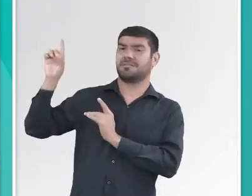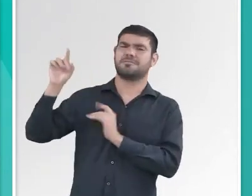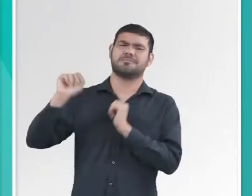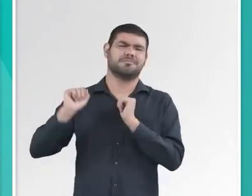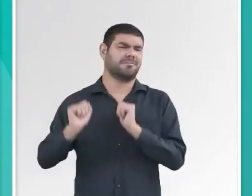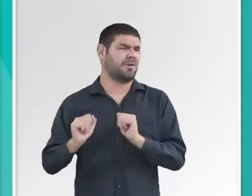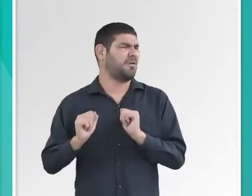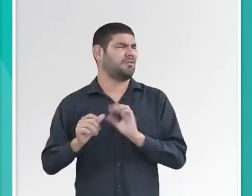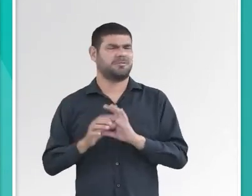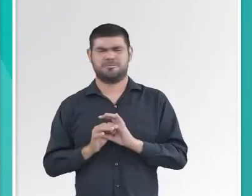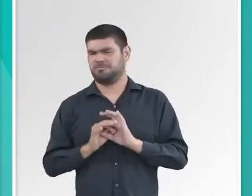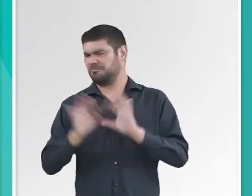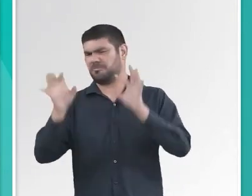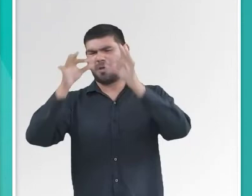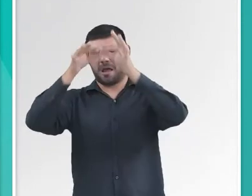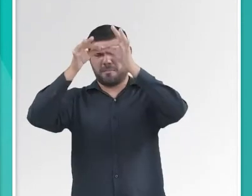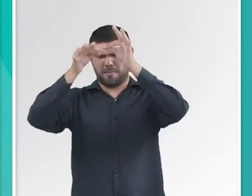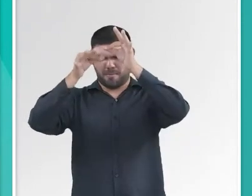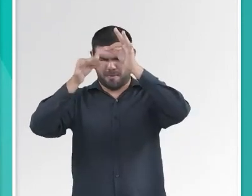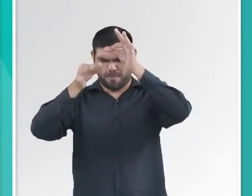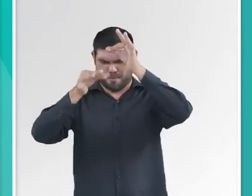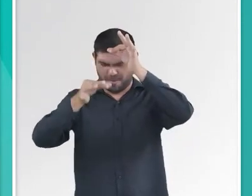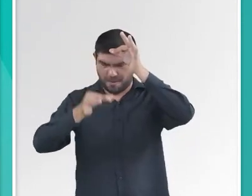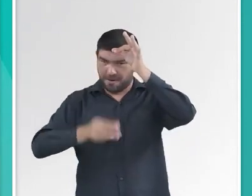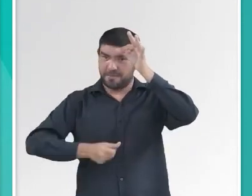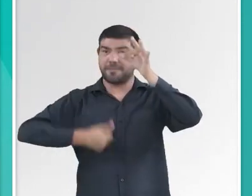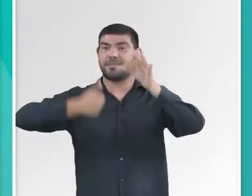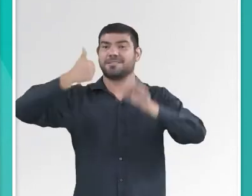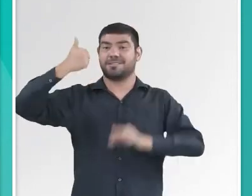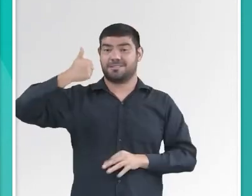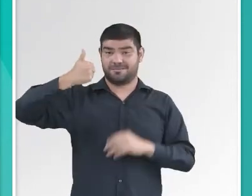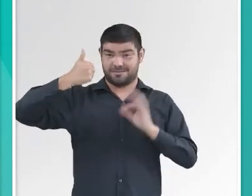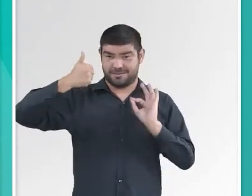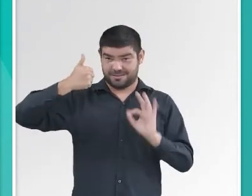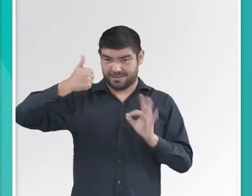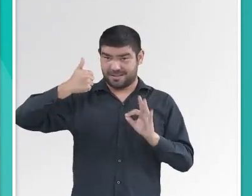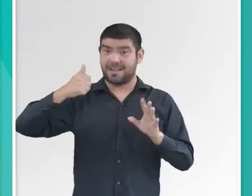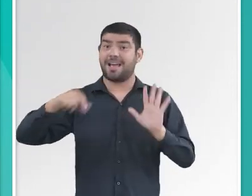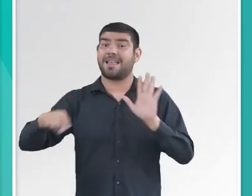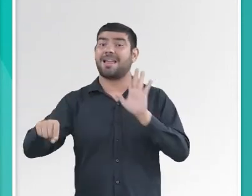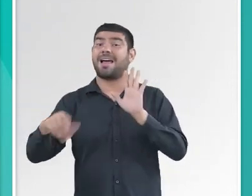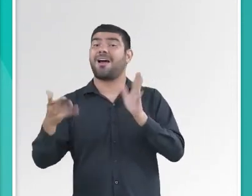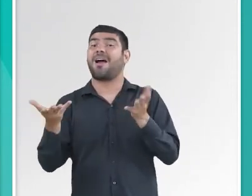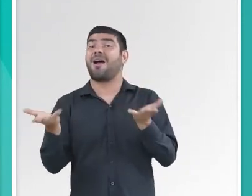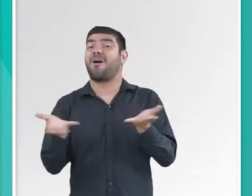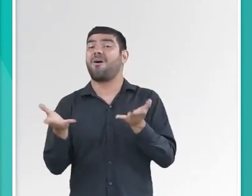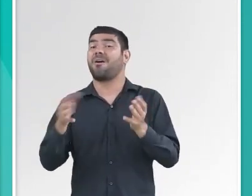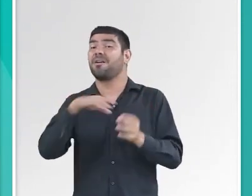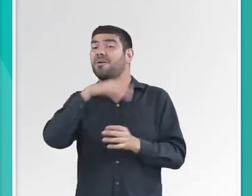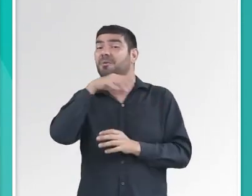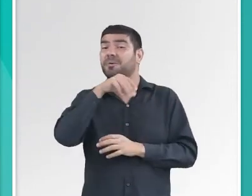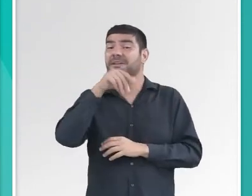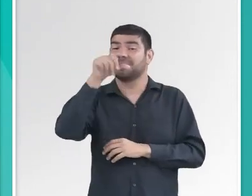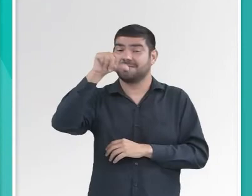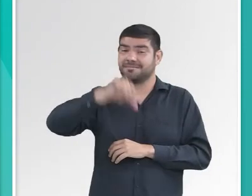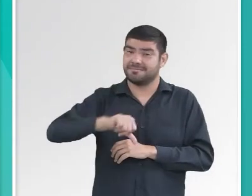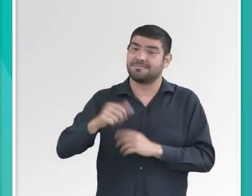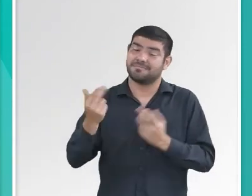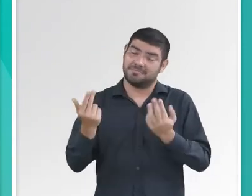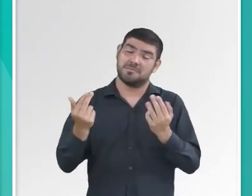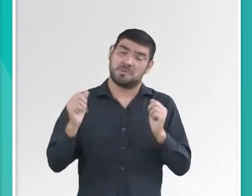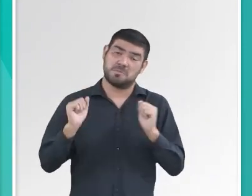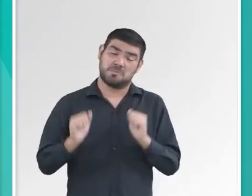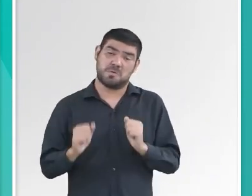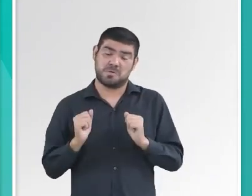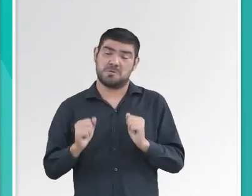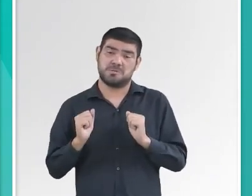vai tecendo as suas críticas positivas, certo? E as negativas você pode reservar também um parágrafo específico